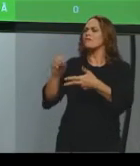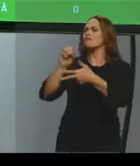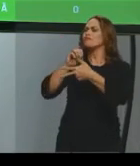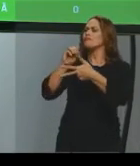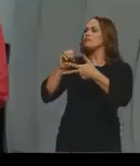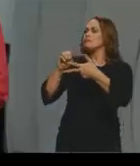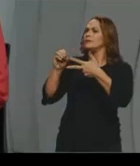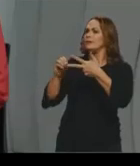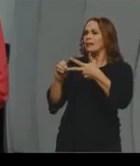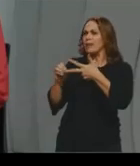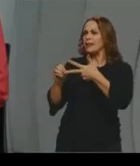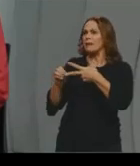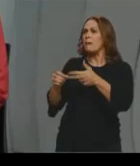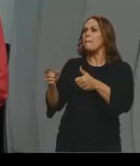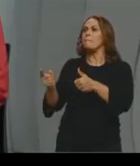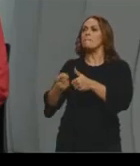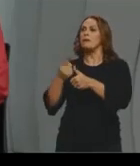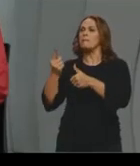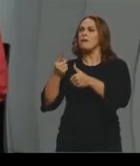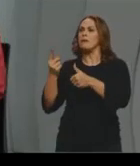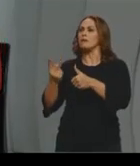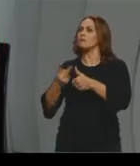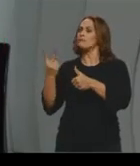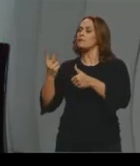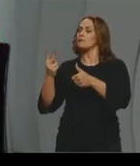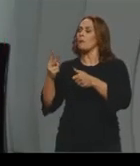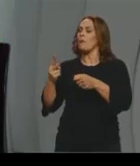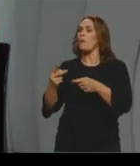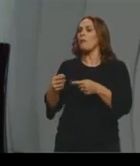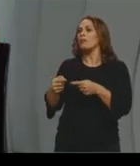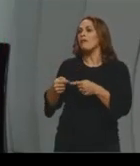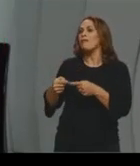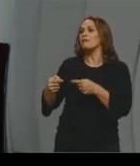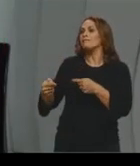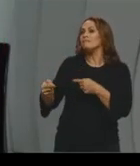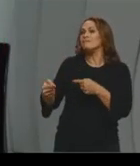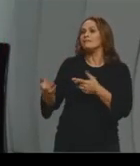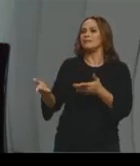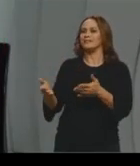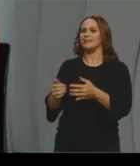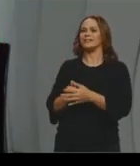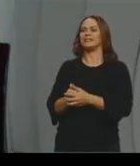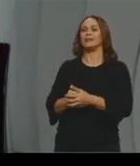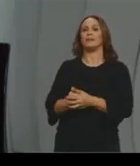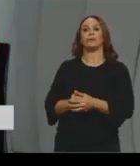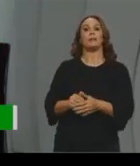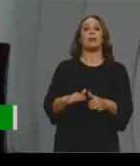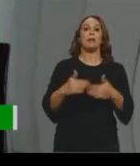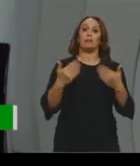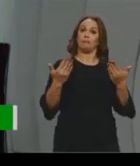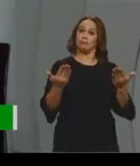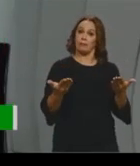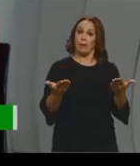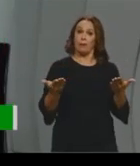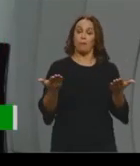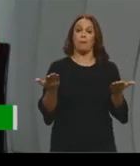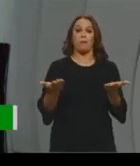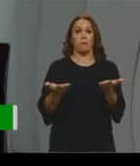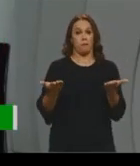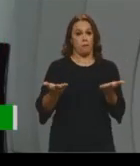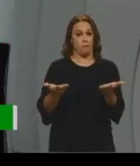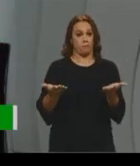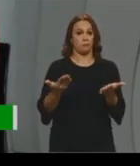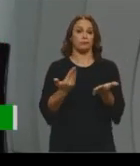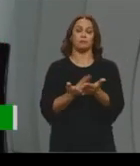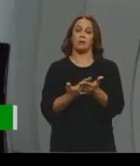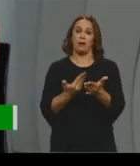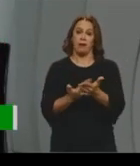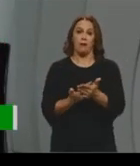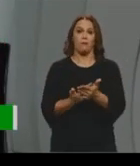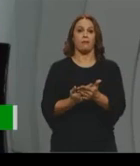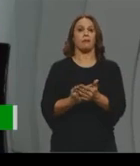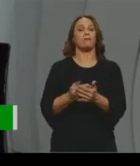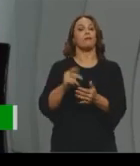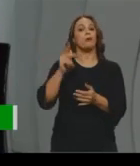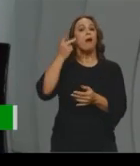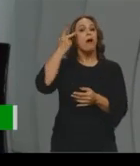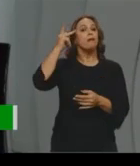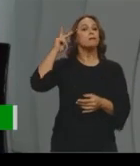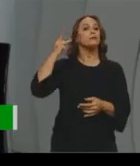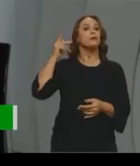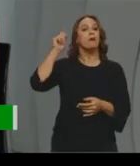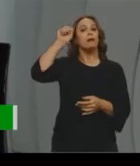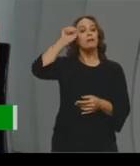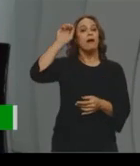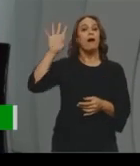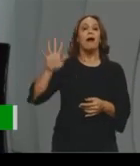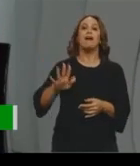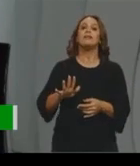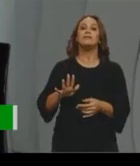dessa primeira, de hoje também? Então, a aula de hoje ela foi sobre história da África, né? E nós trabalhamos